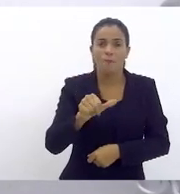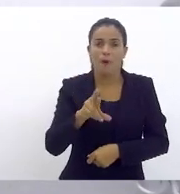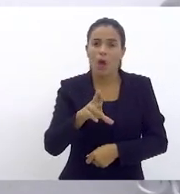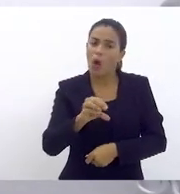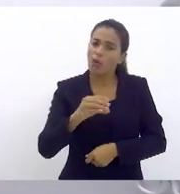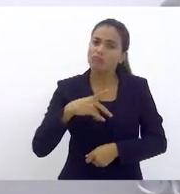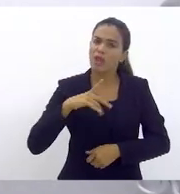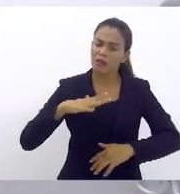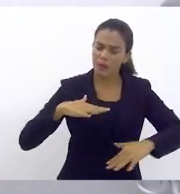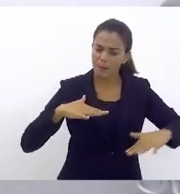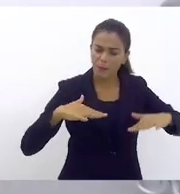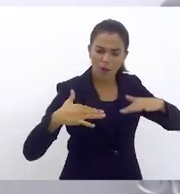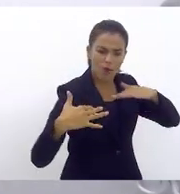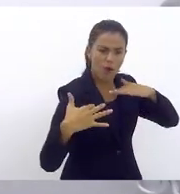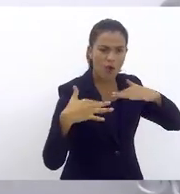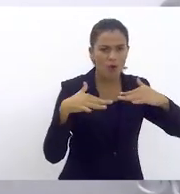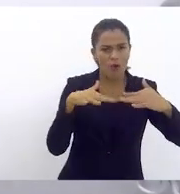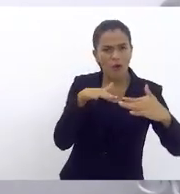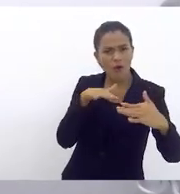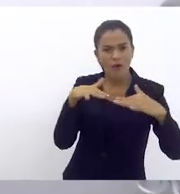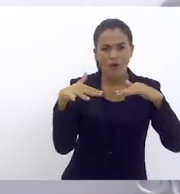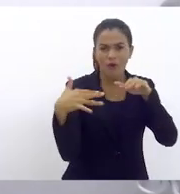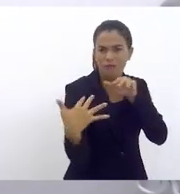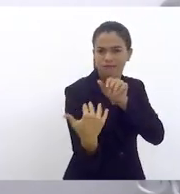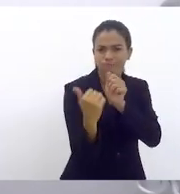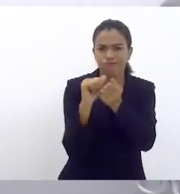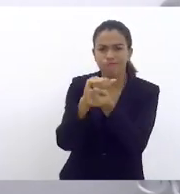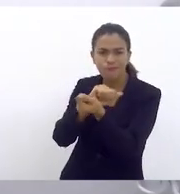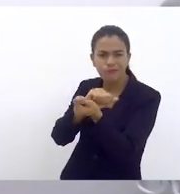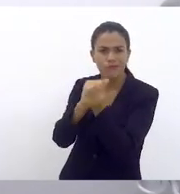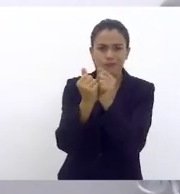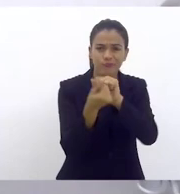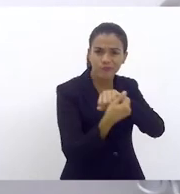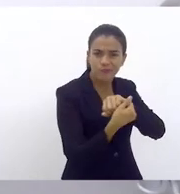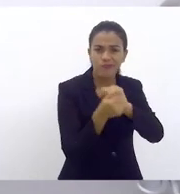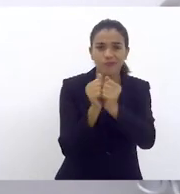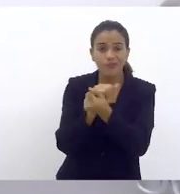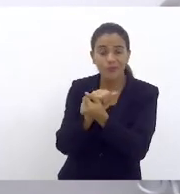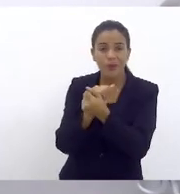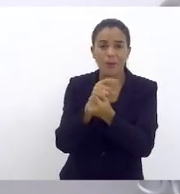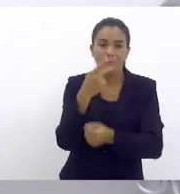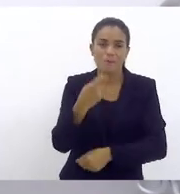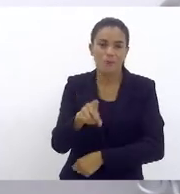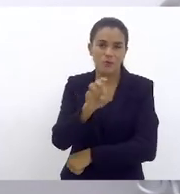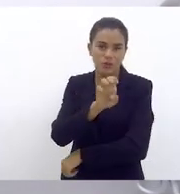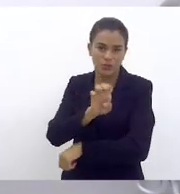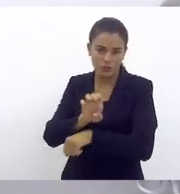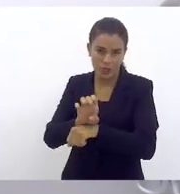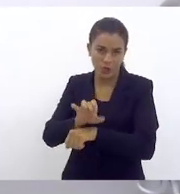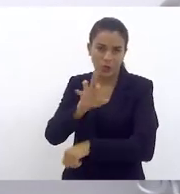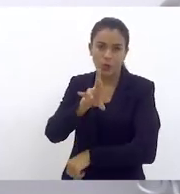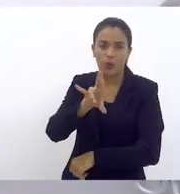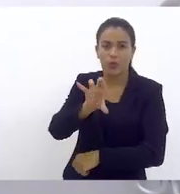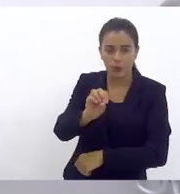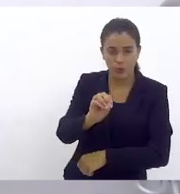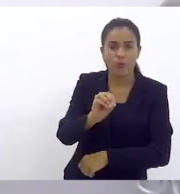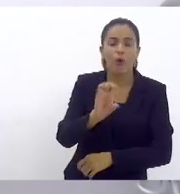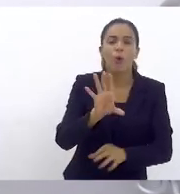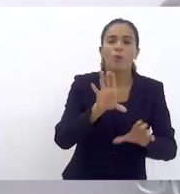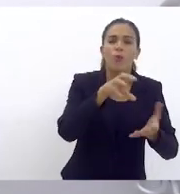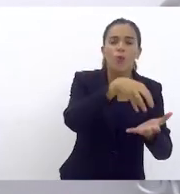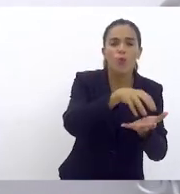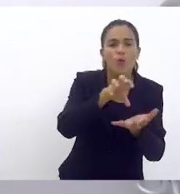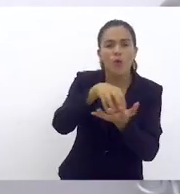né de tentar trazer para o âmbito do Estado do Rio de Janeiro é o complexo econômico industrial da saúde